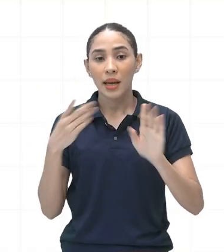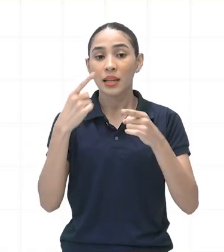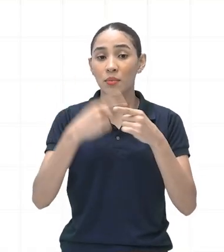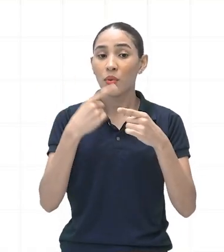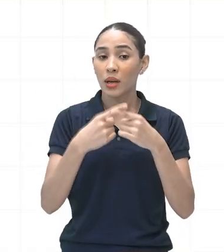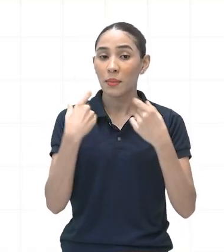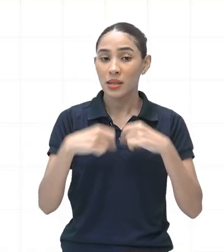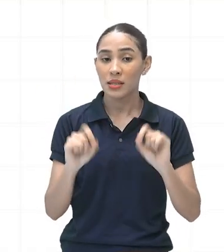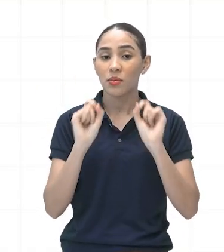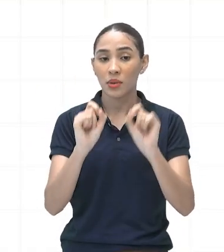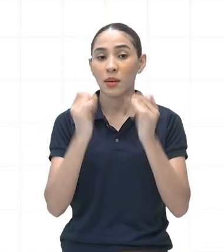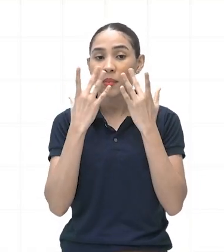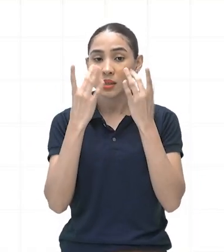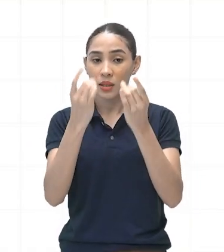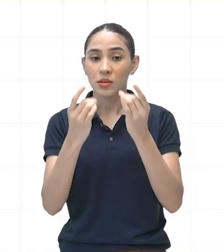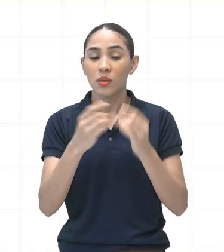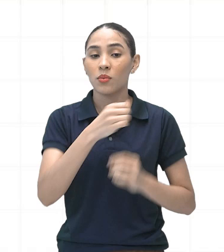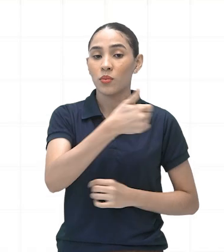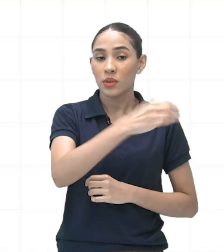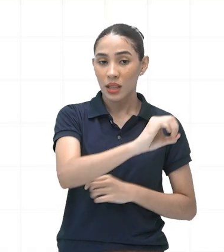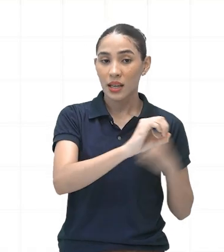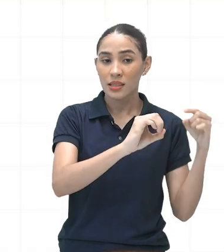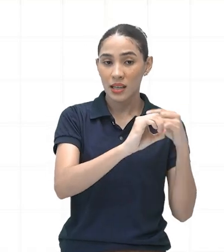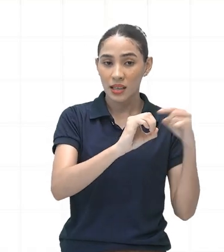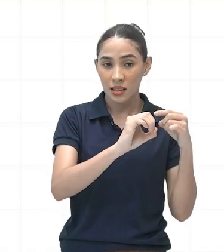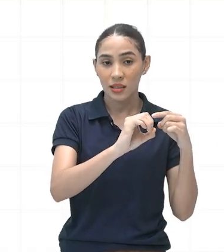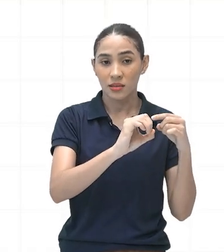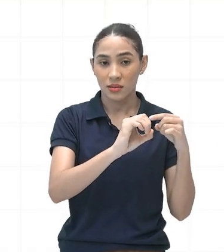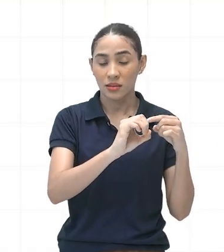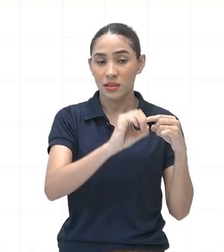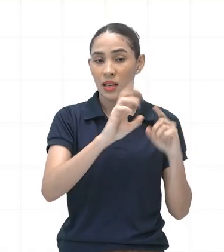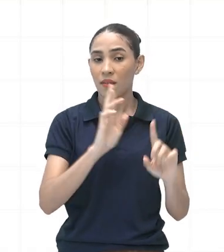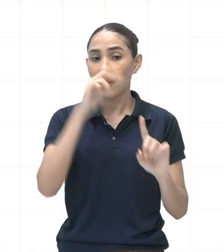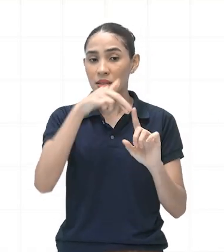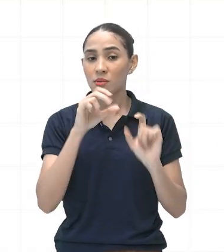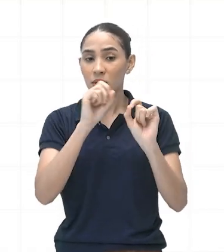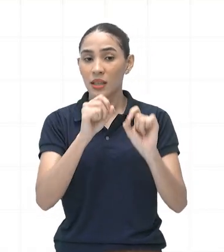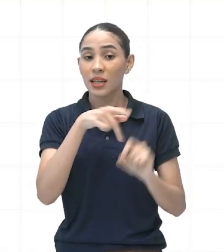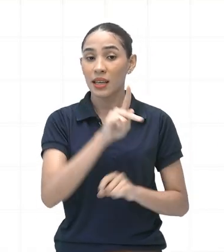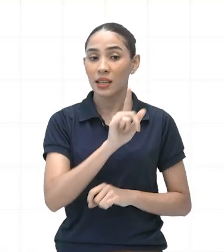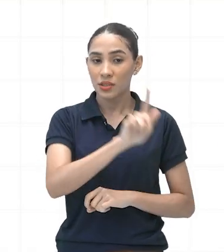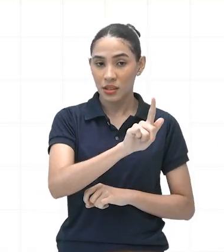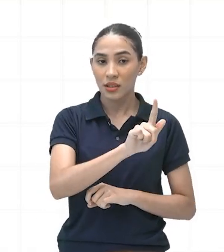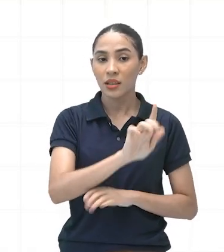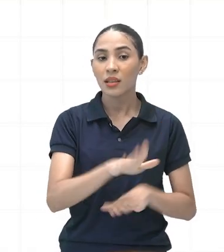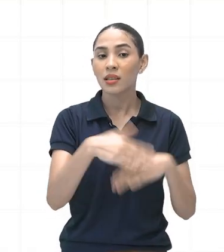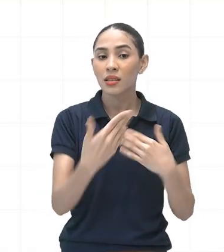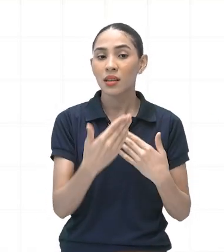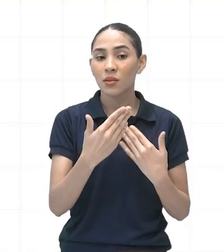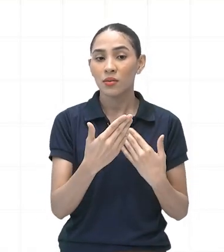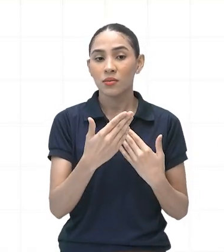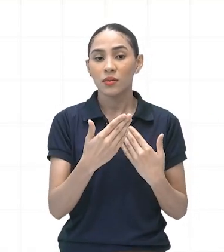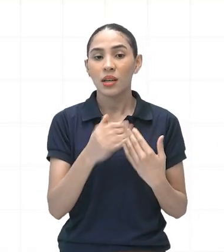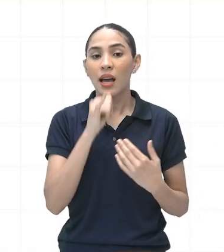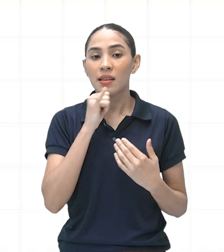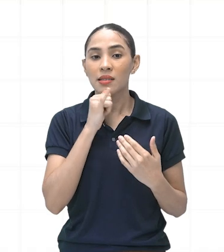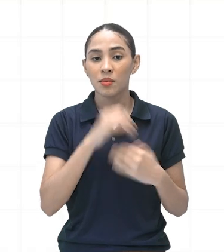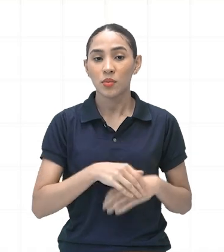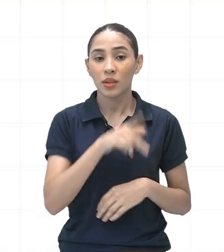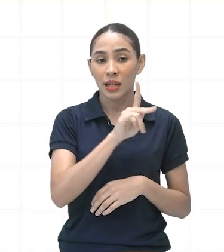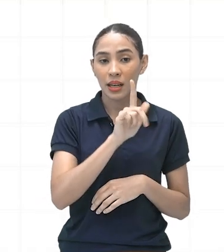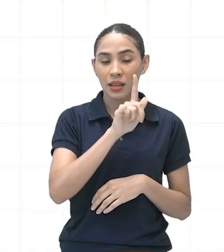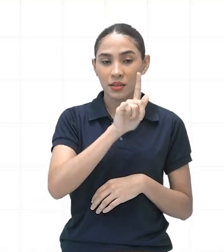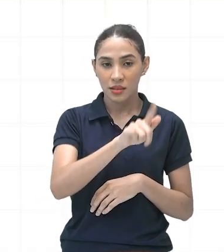que prestar atenção que esse 10 no problema se referia a quilograma, então eu vou colocar abaixo de